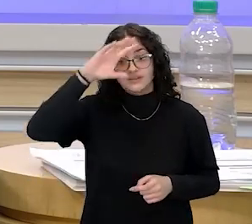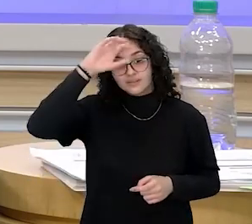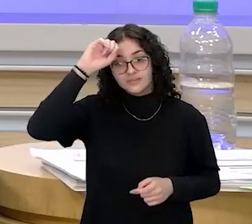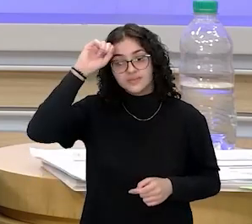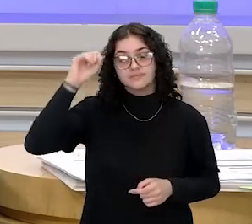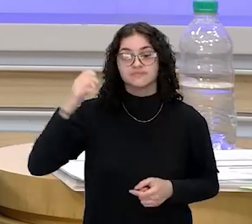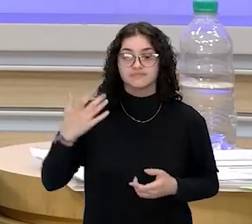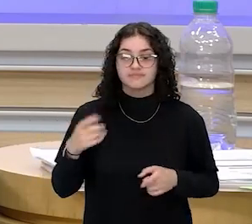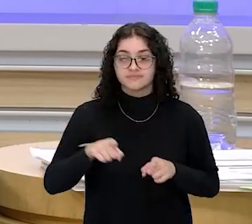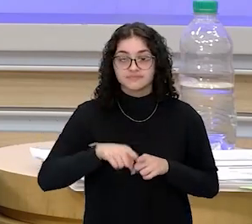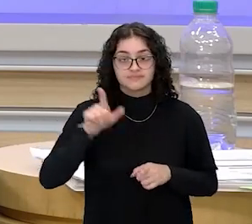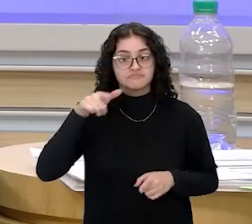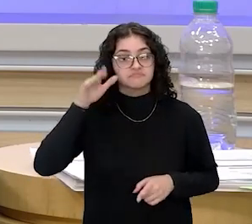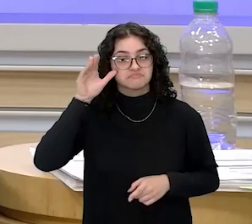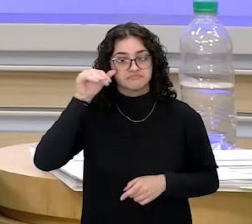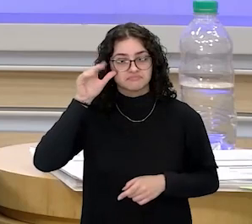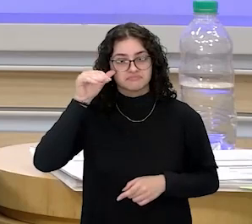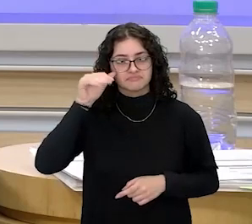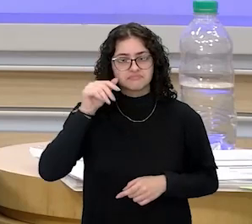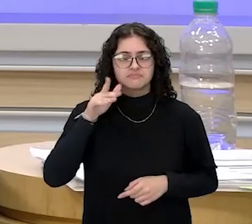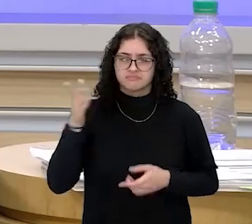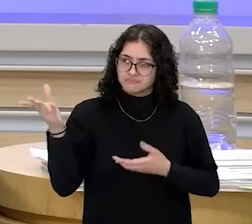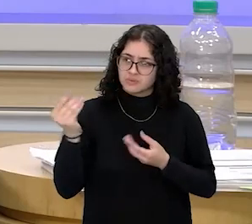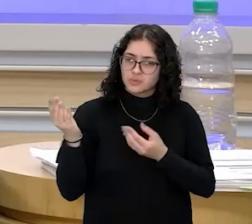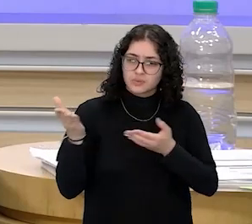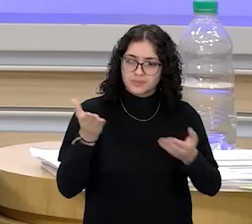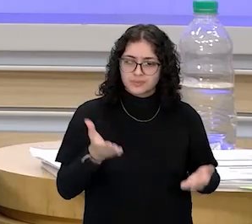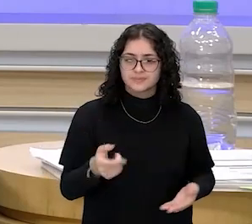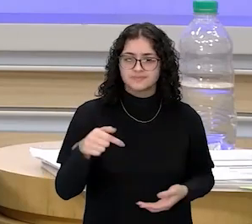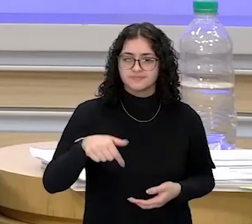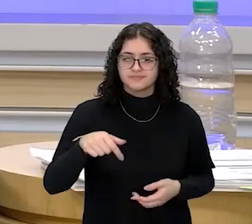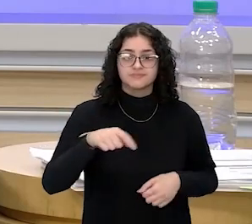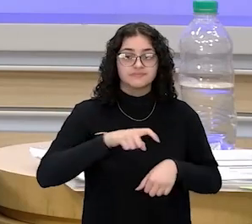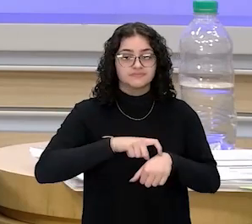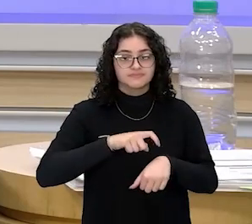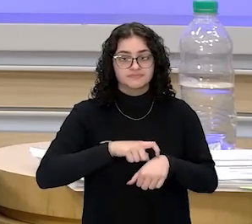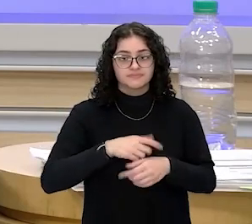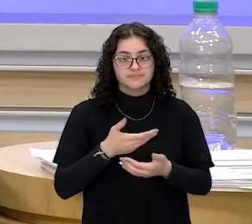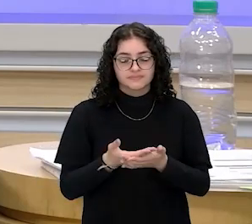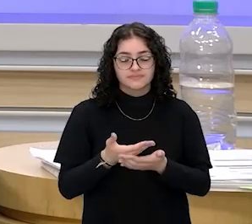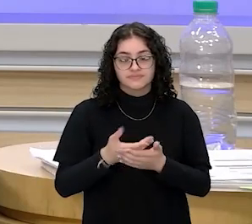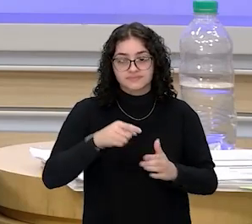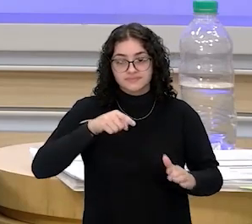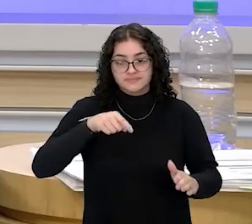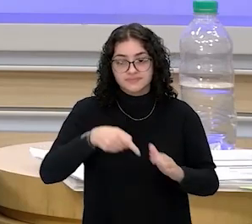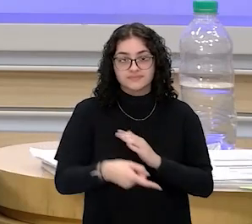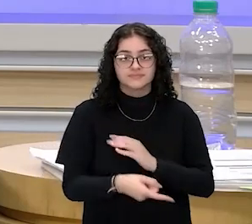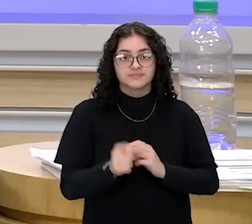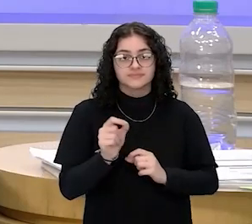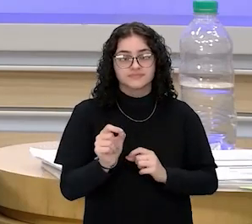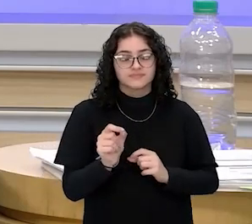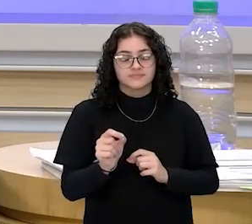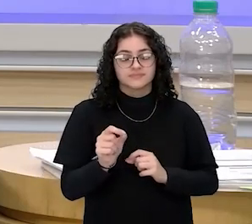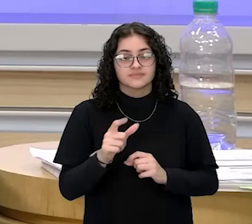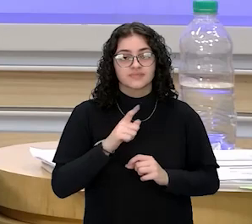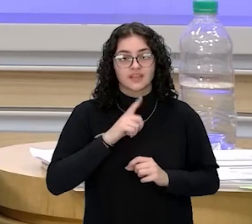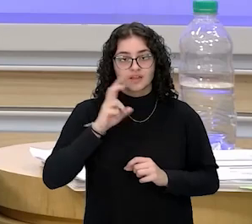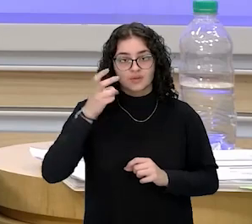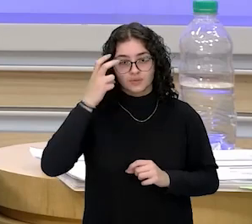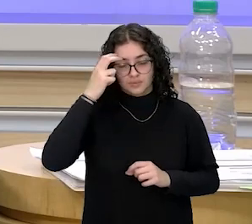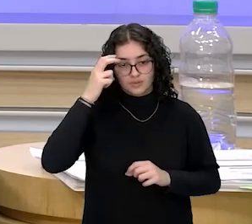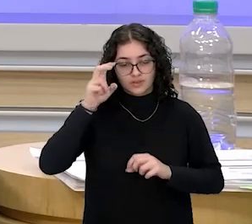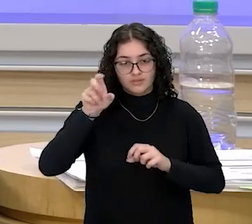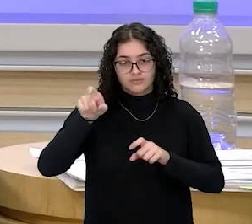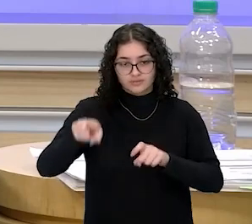sempre e é super curioso. Sejam muito bem-vindos a mais uma aula do nosso aprofundamento à cultura do solo do